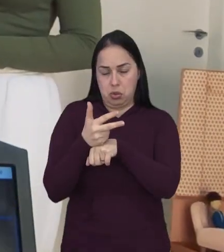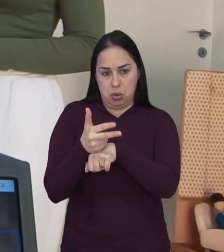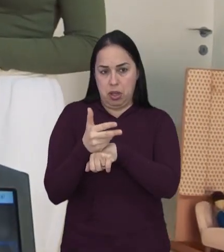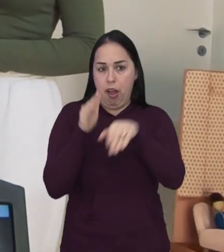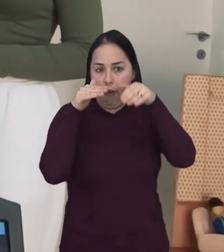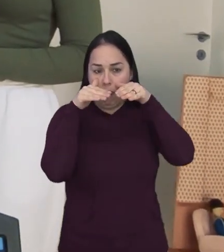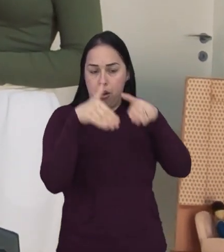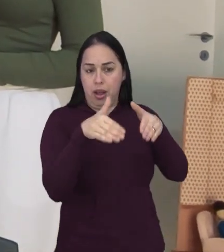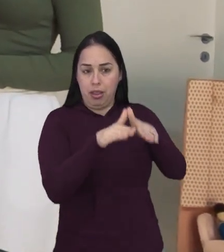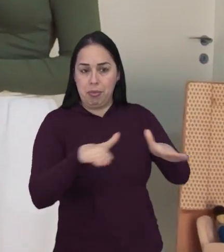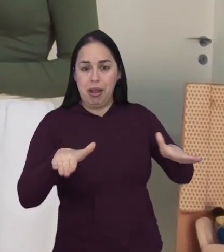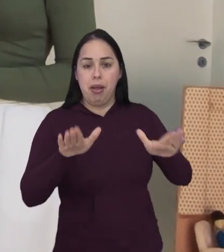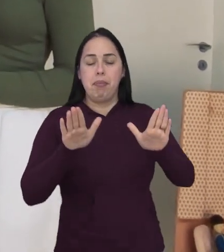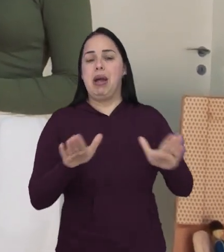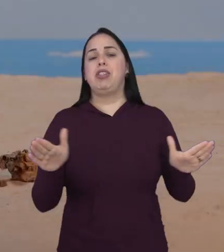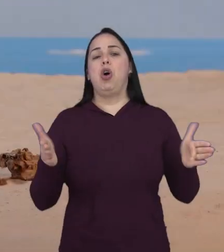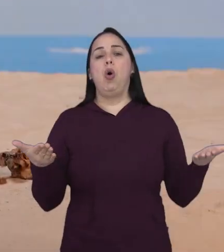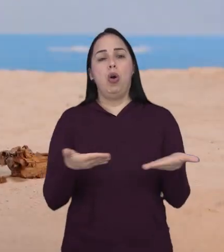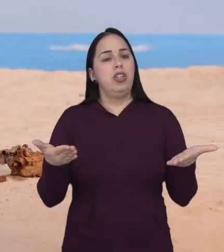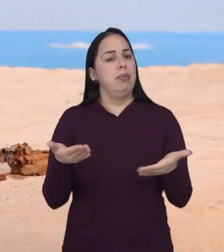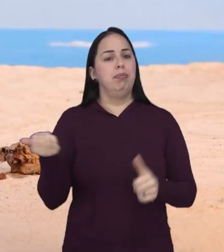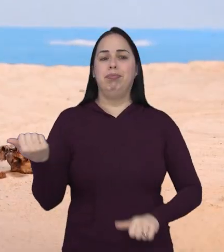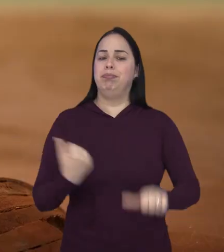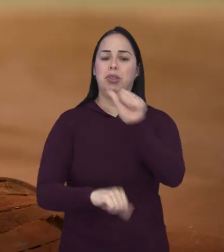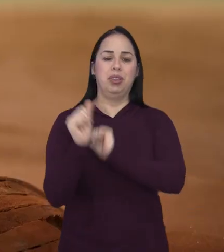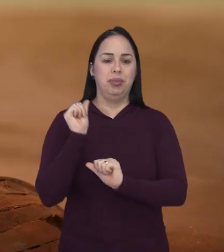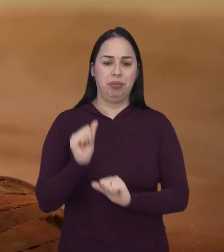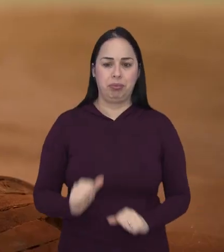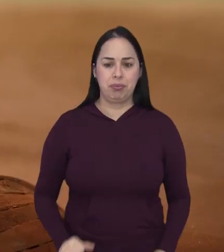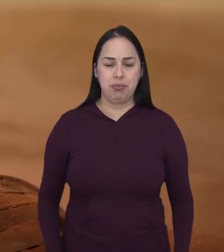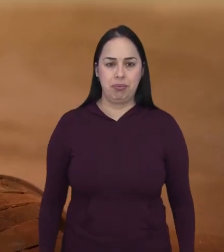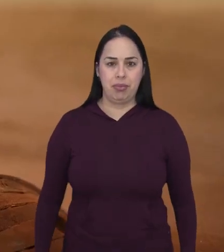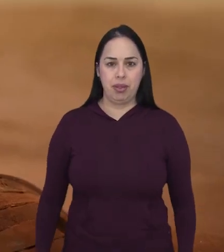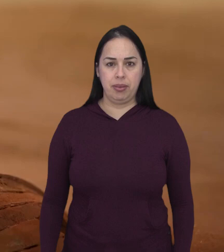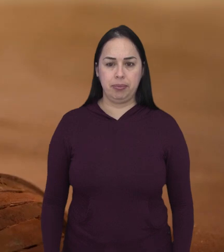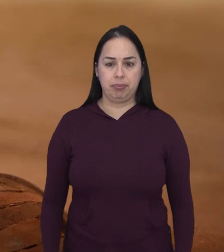conteúdo infanto-juvenil, mas hoje eu acho que a gente extrapola.